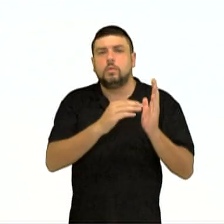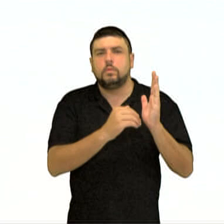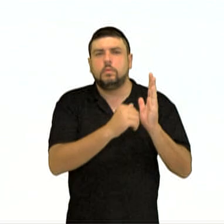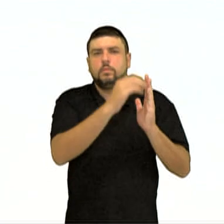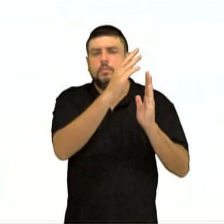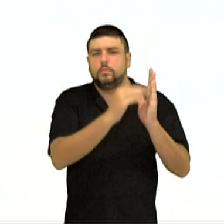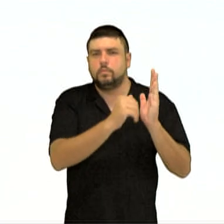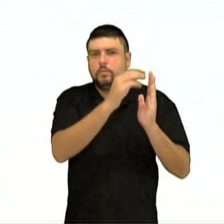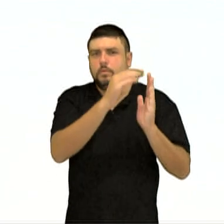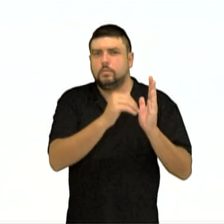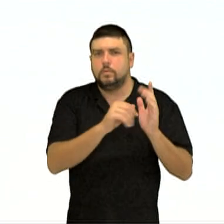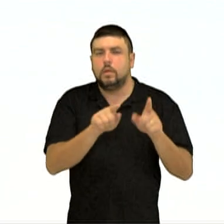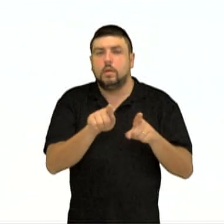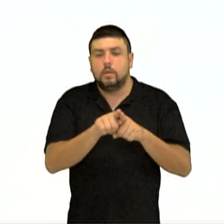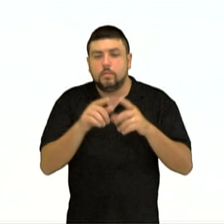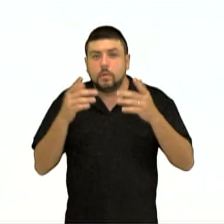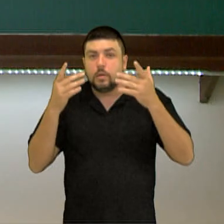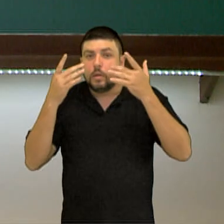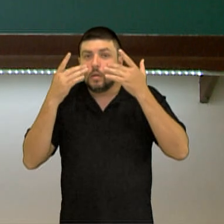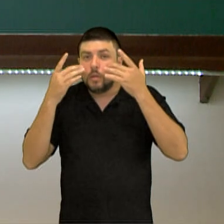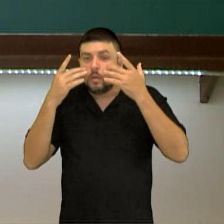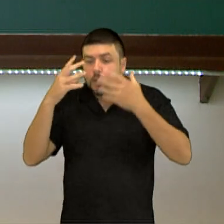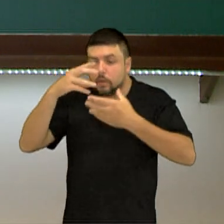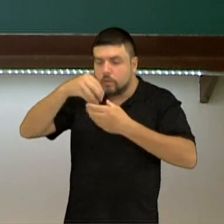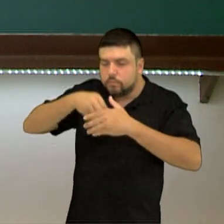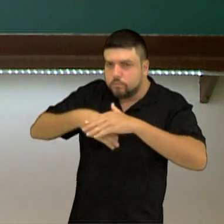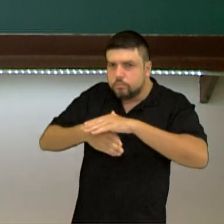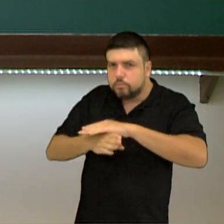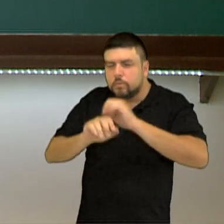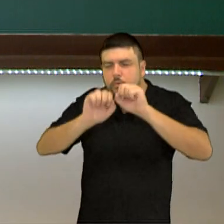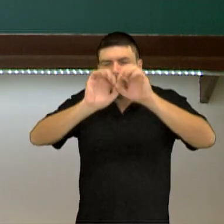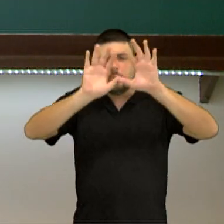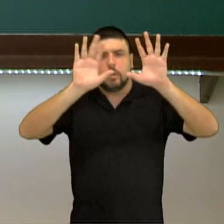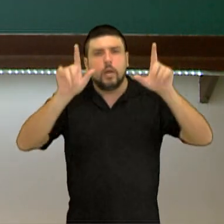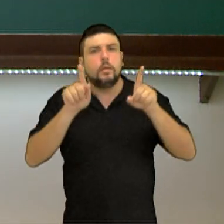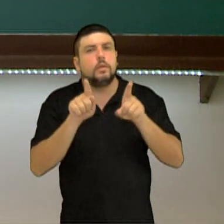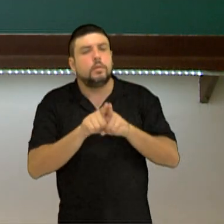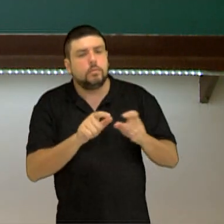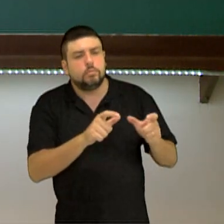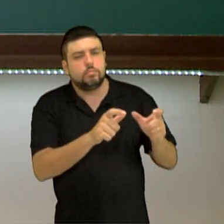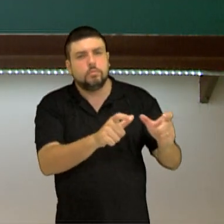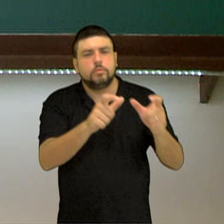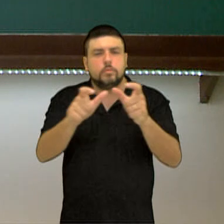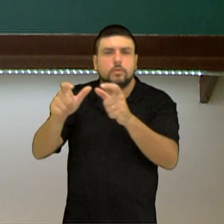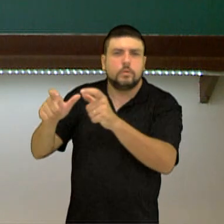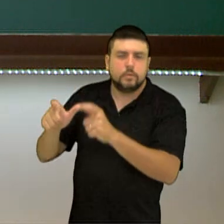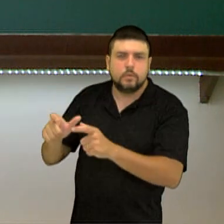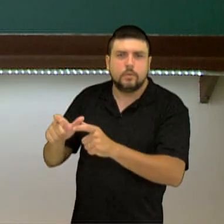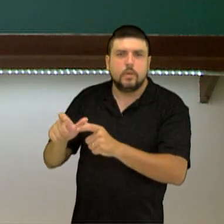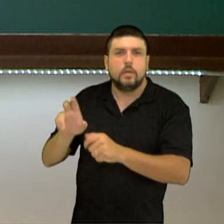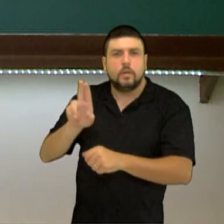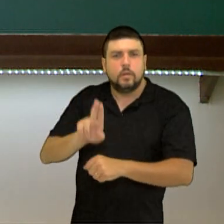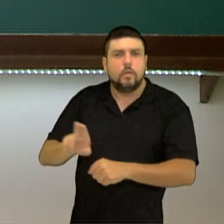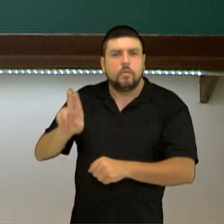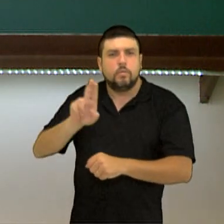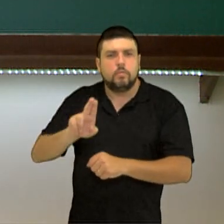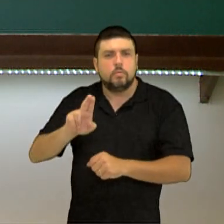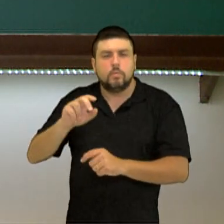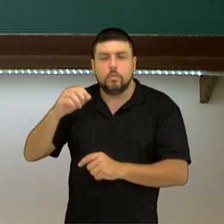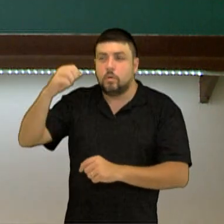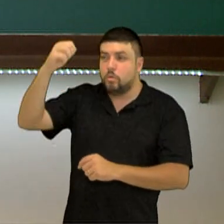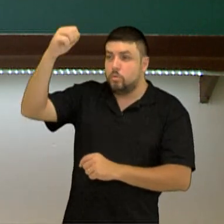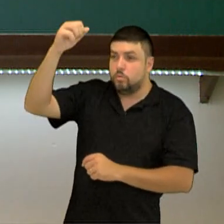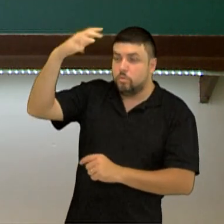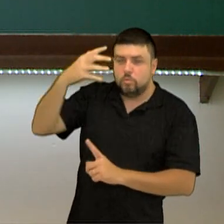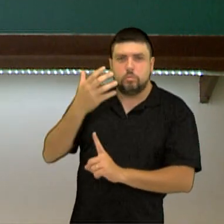dos teatros e também de outros ambientes. Então, nós vimos que a vela, ela começa a fazer parte da